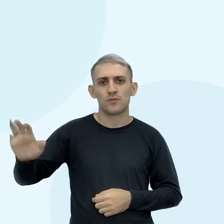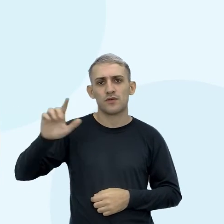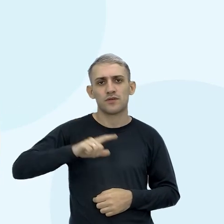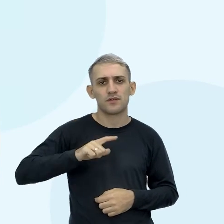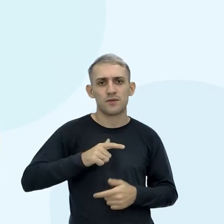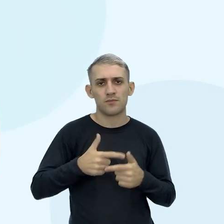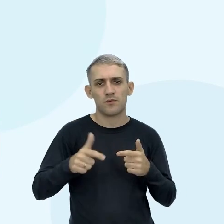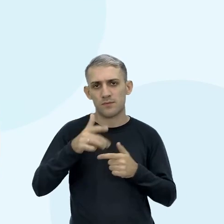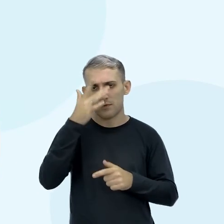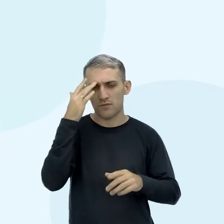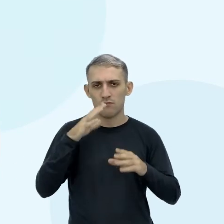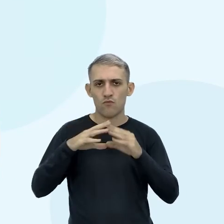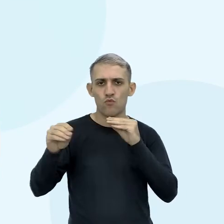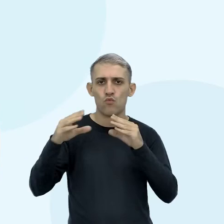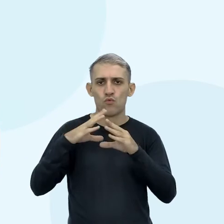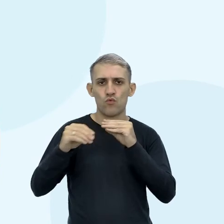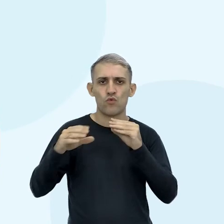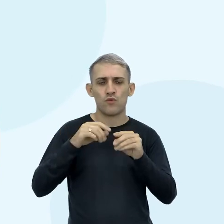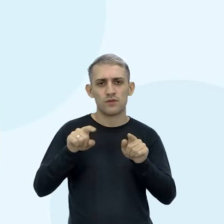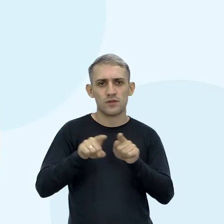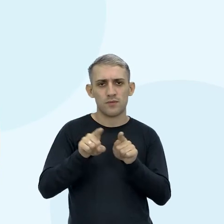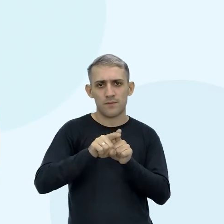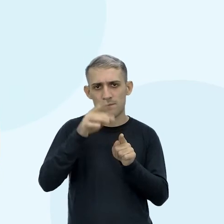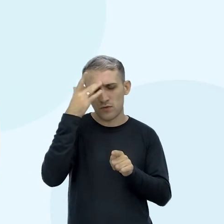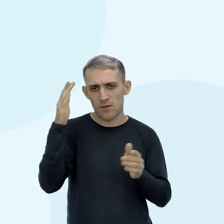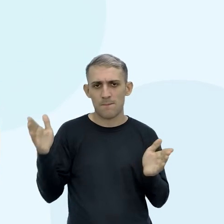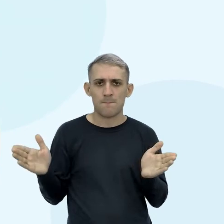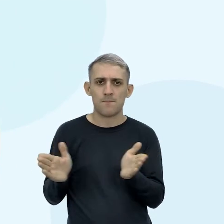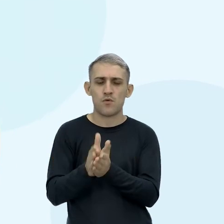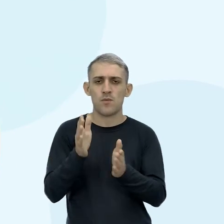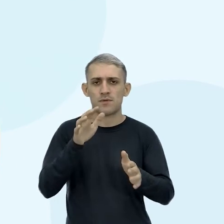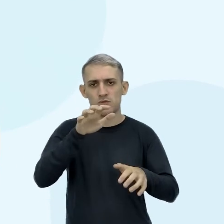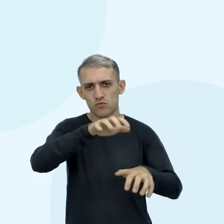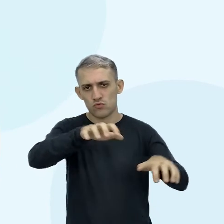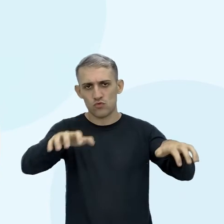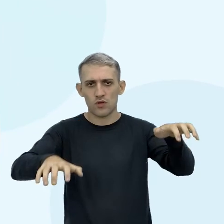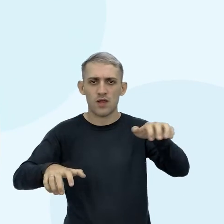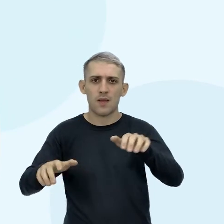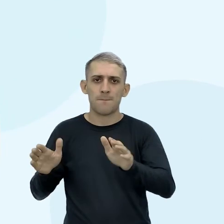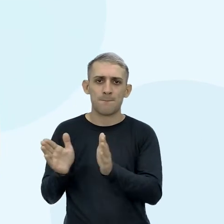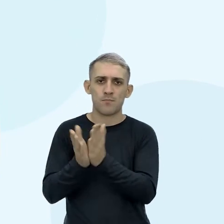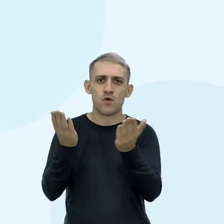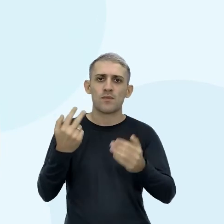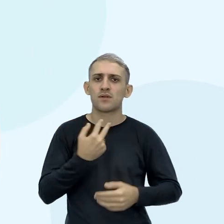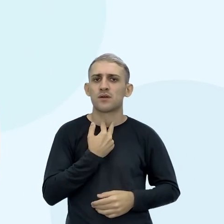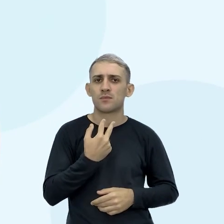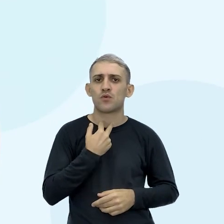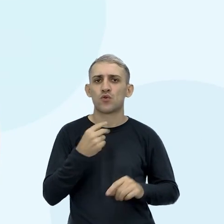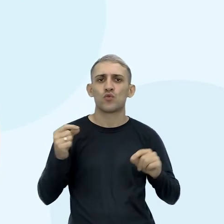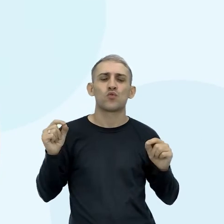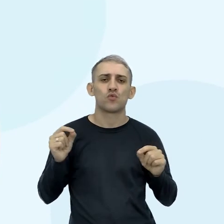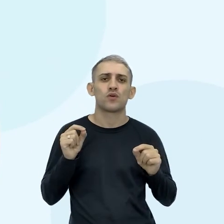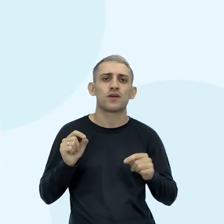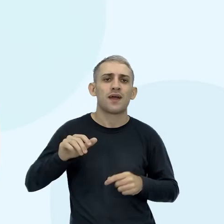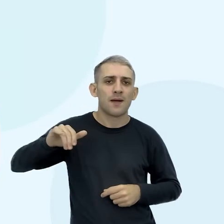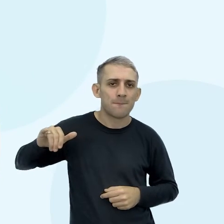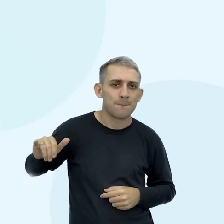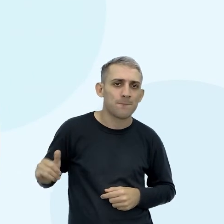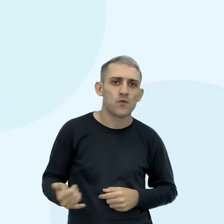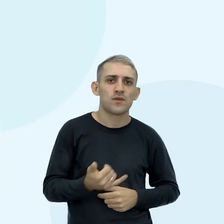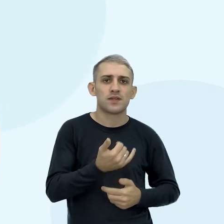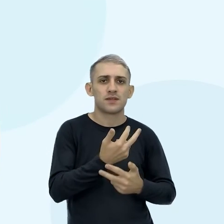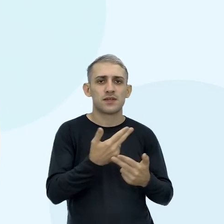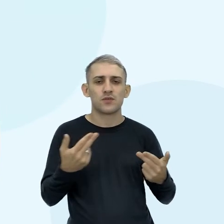os refugiados. Pessoas pobres de regiões pobres não podem, de alguma forma, desfrutar de todo